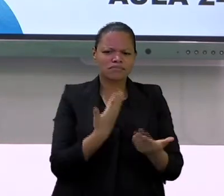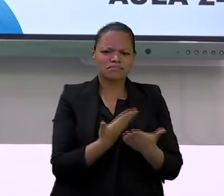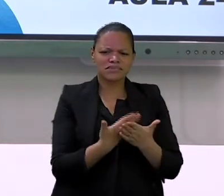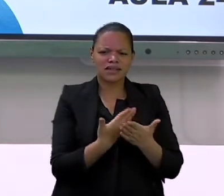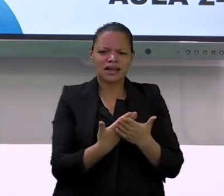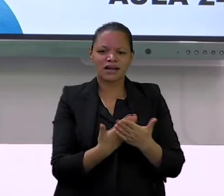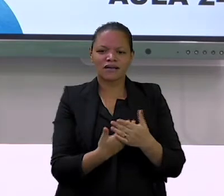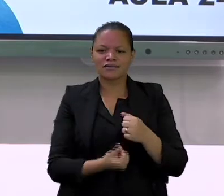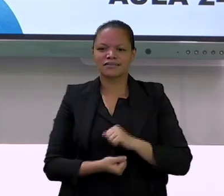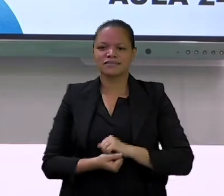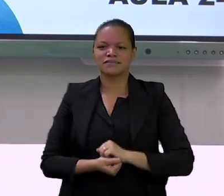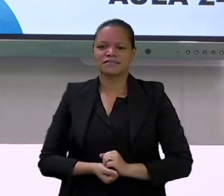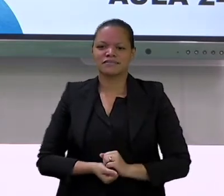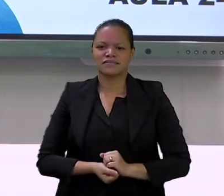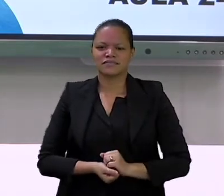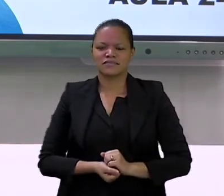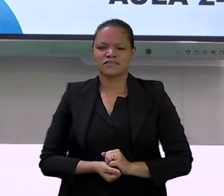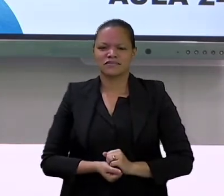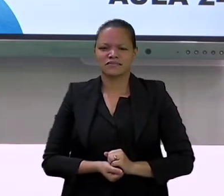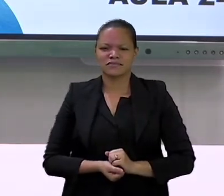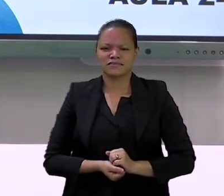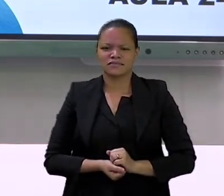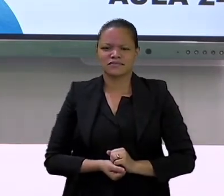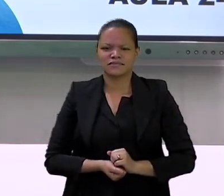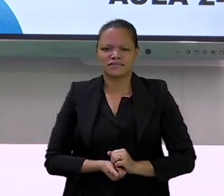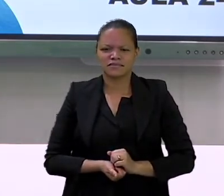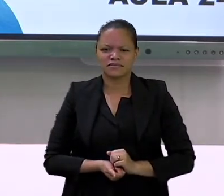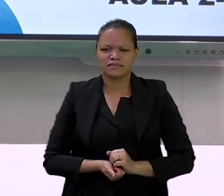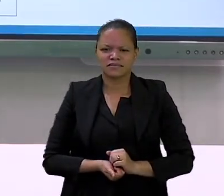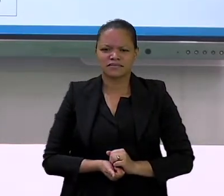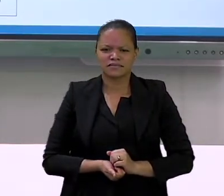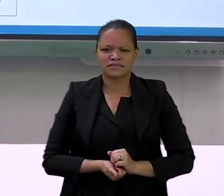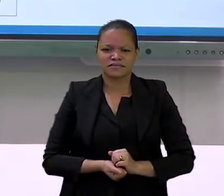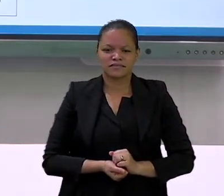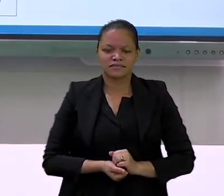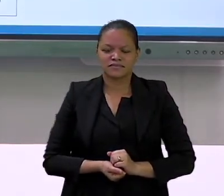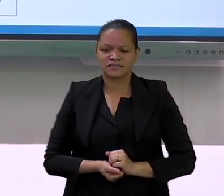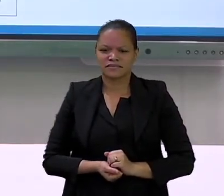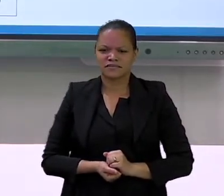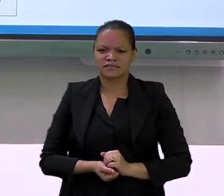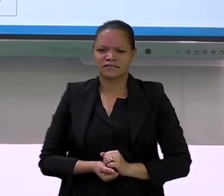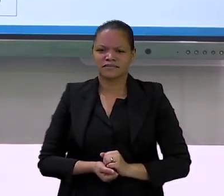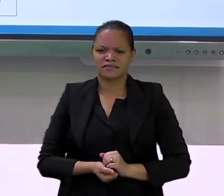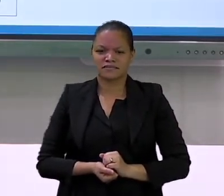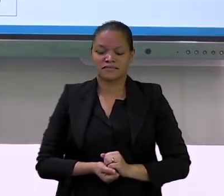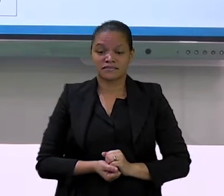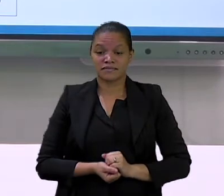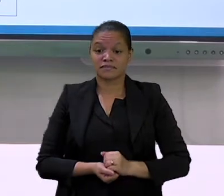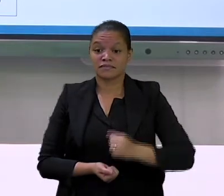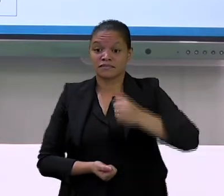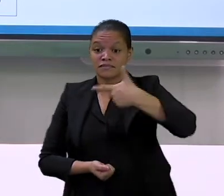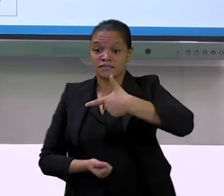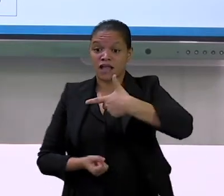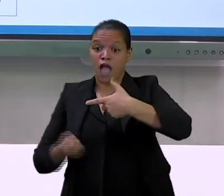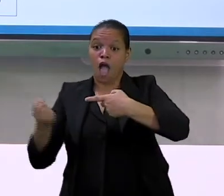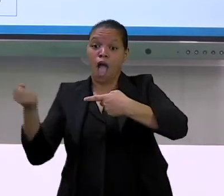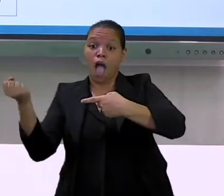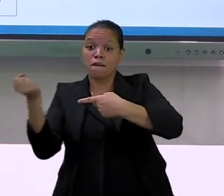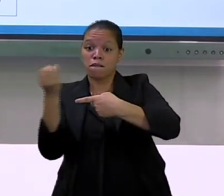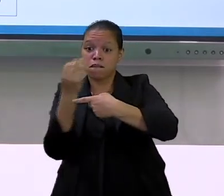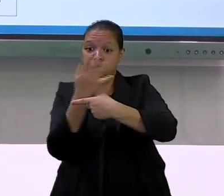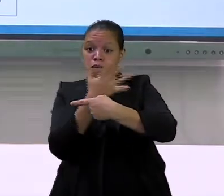aula. Vamos lá? Aula 24. Fração é a ação